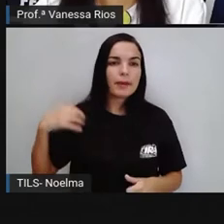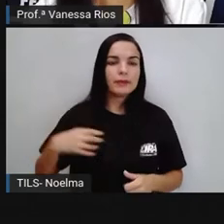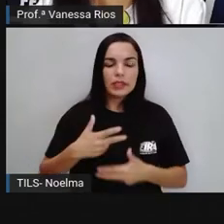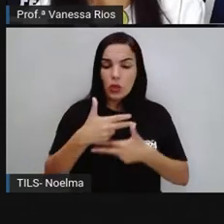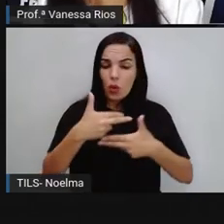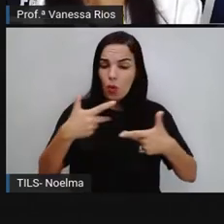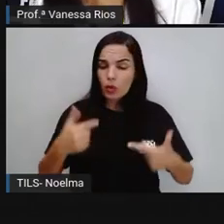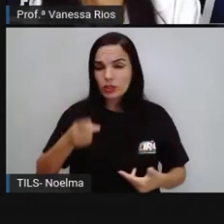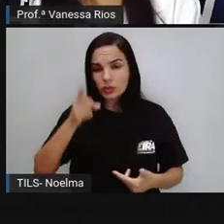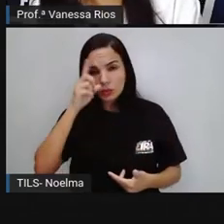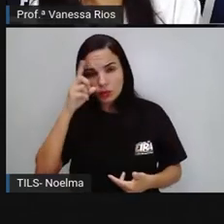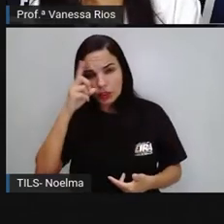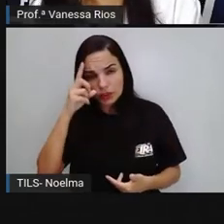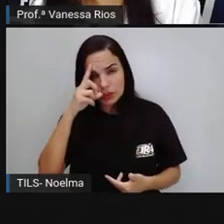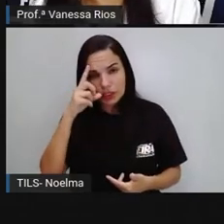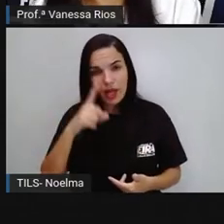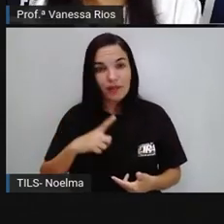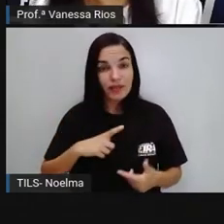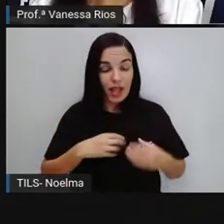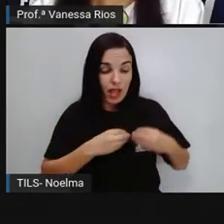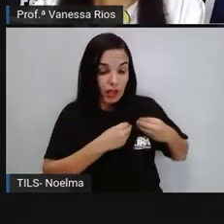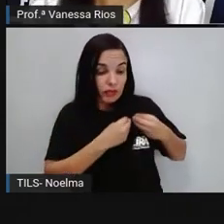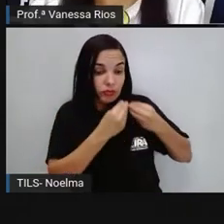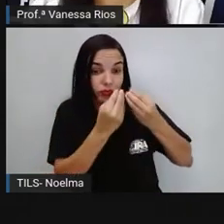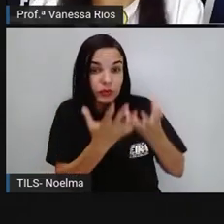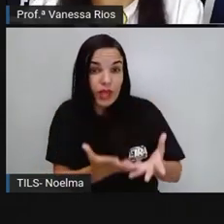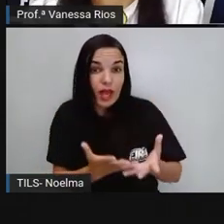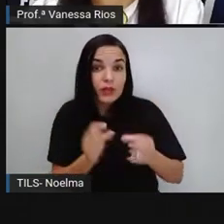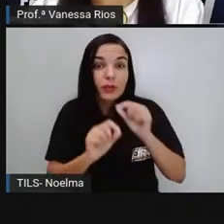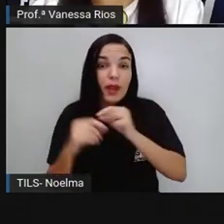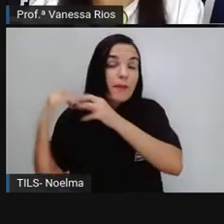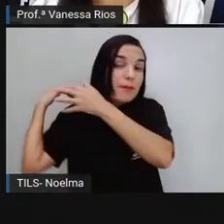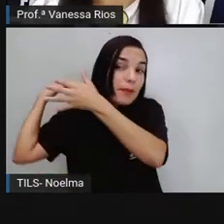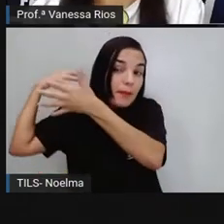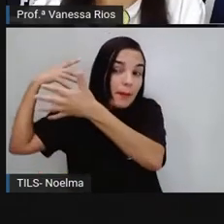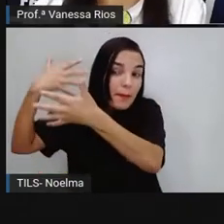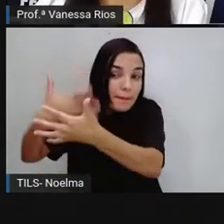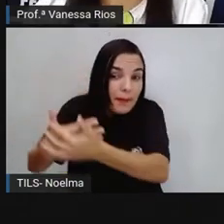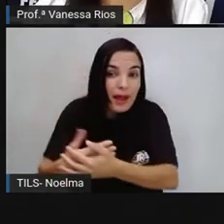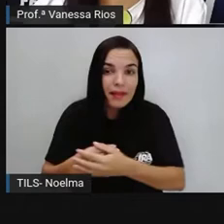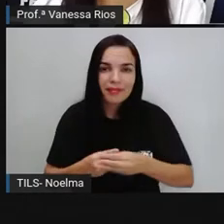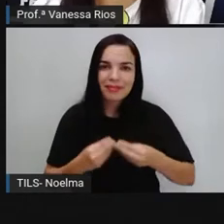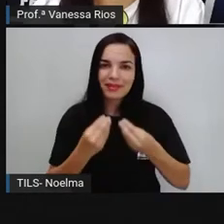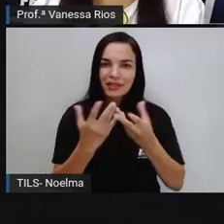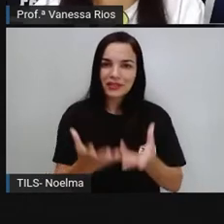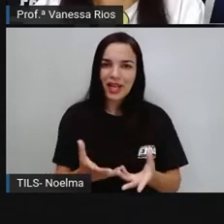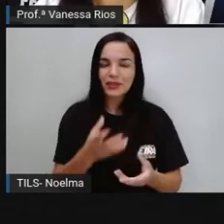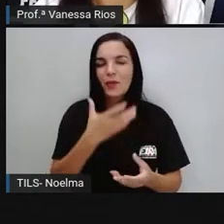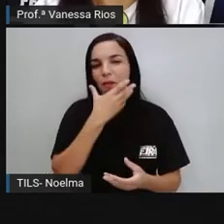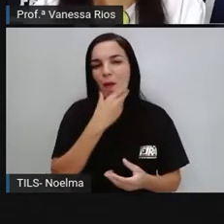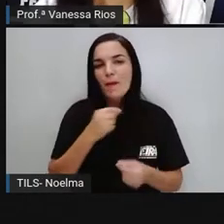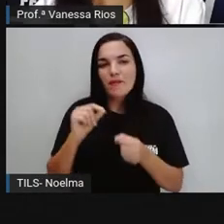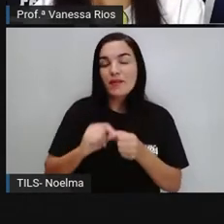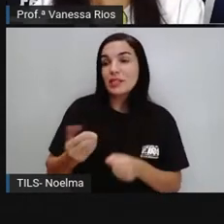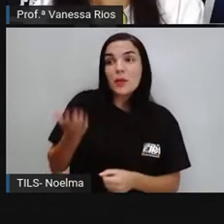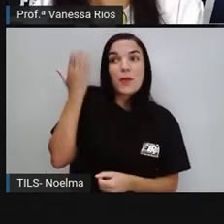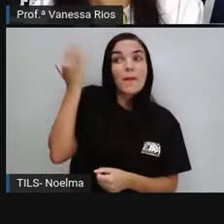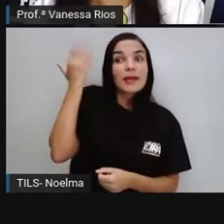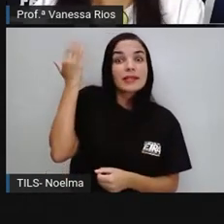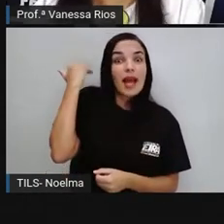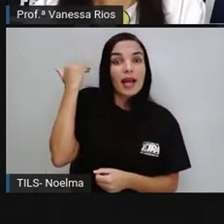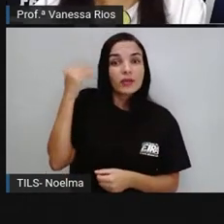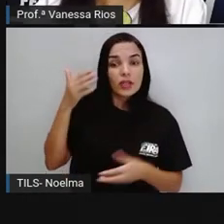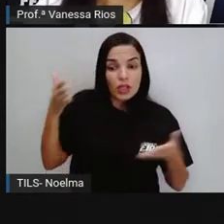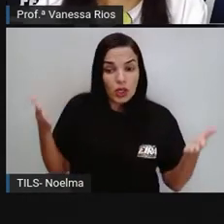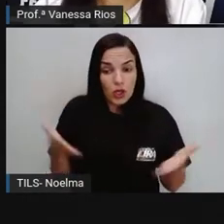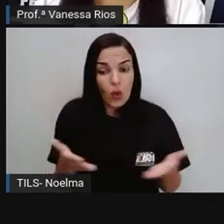e são uma demonstração viva dos grandes feitos realizados pelo homem no passado. E a gente percebe